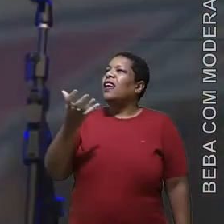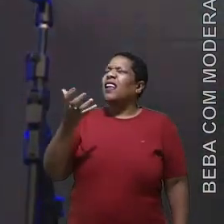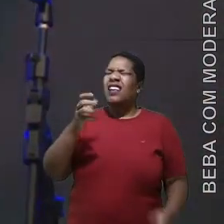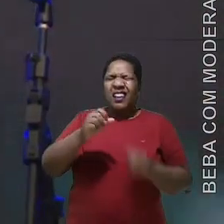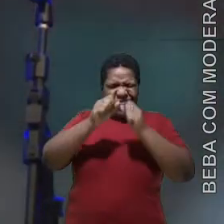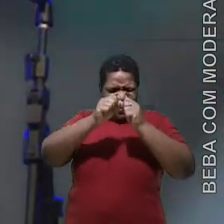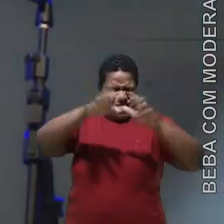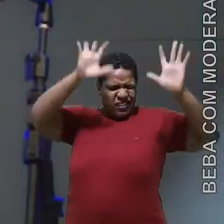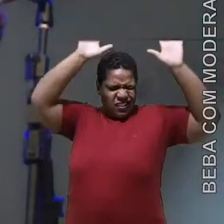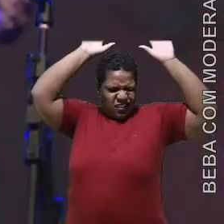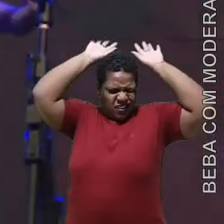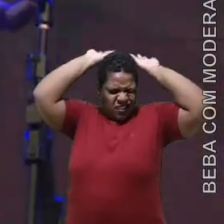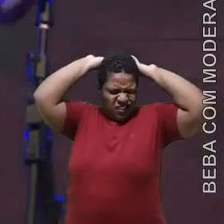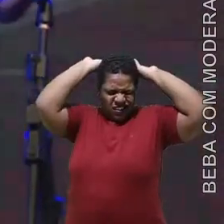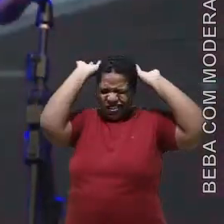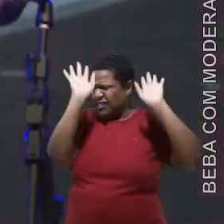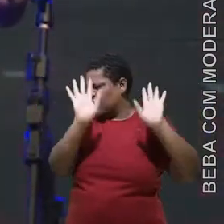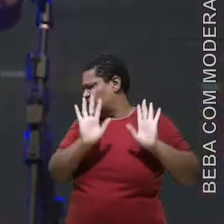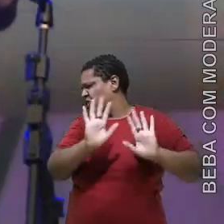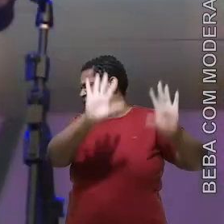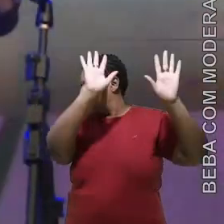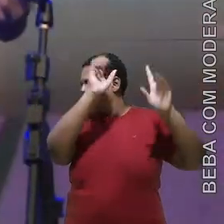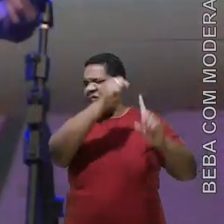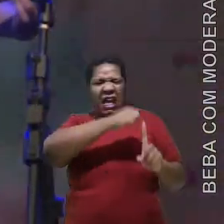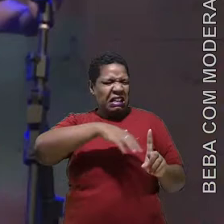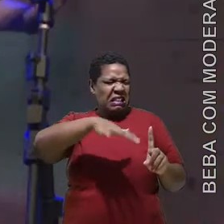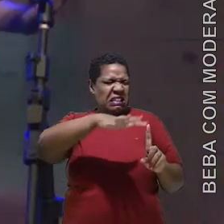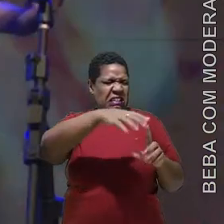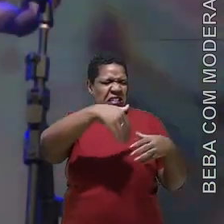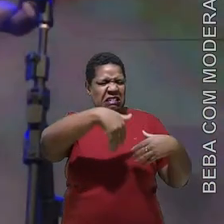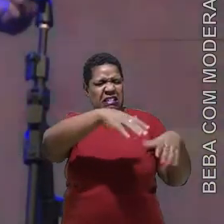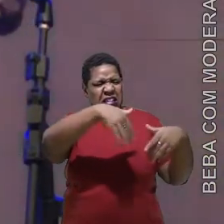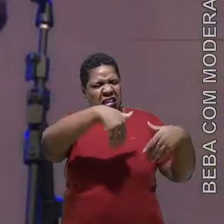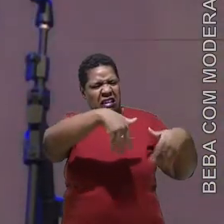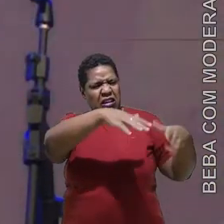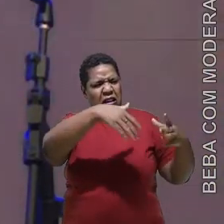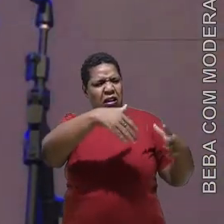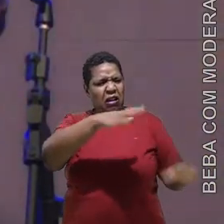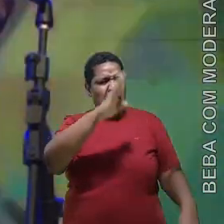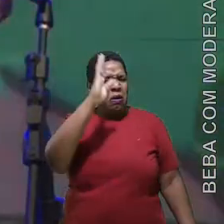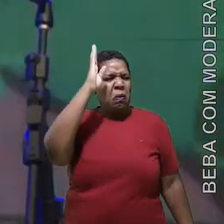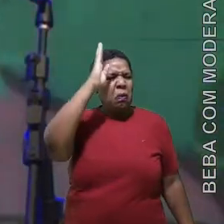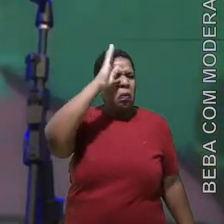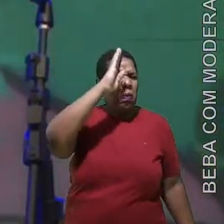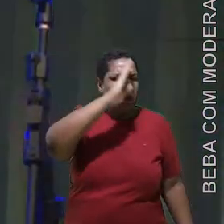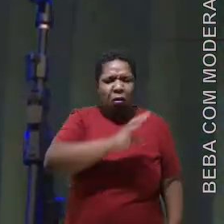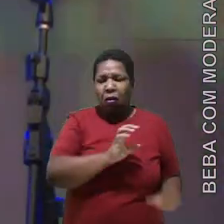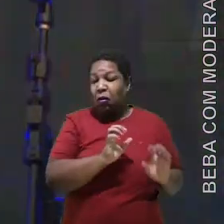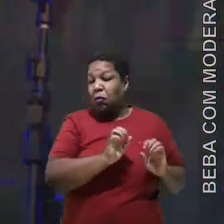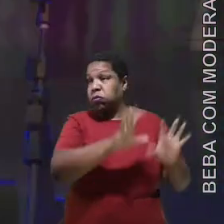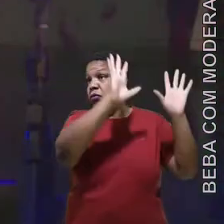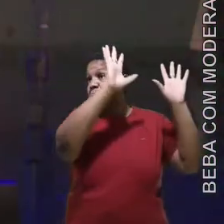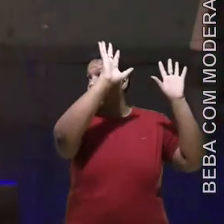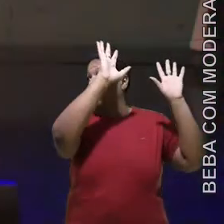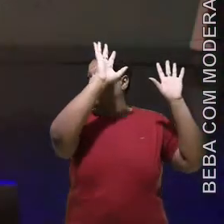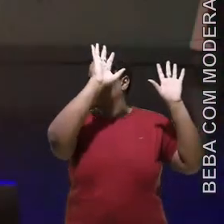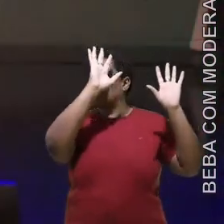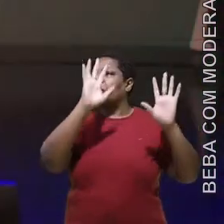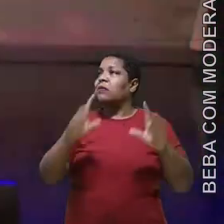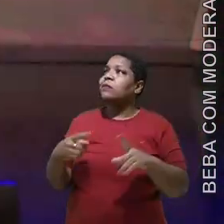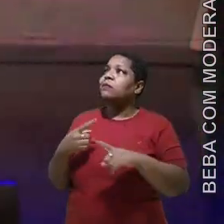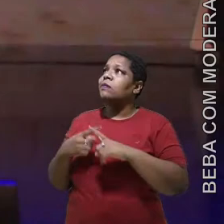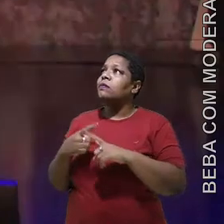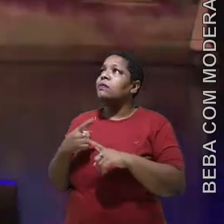responde sexo Cida em cima difícil porque